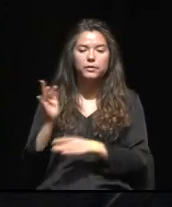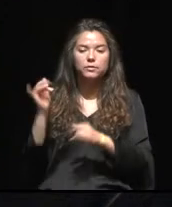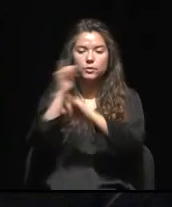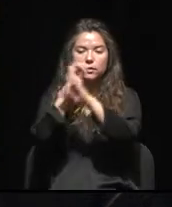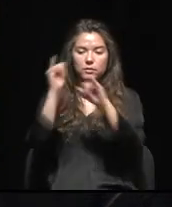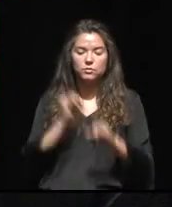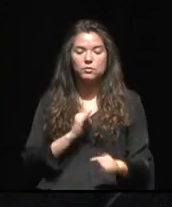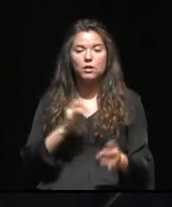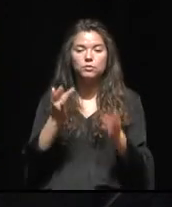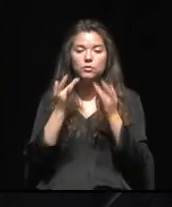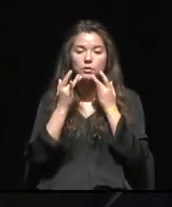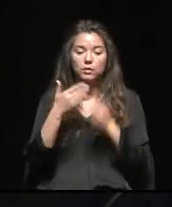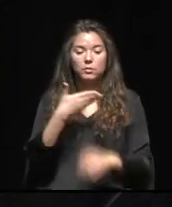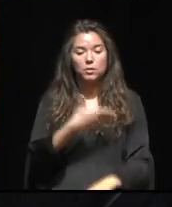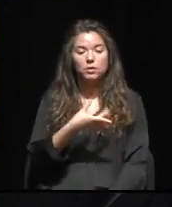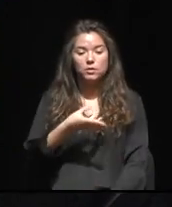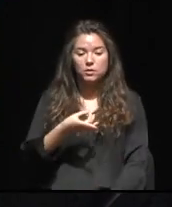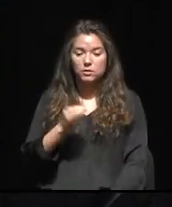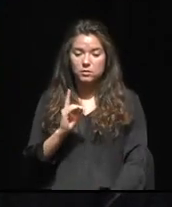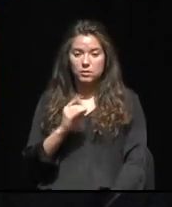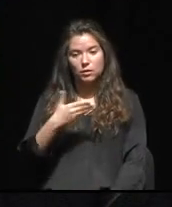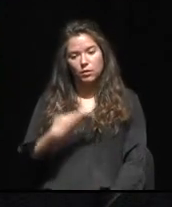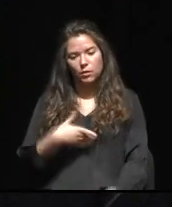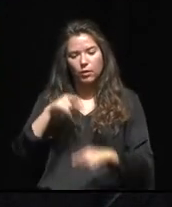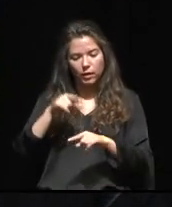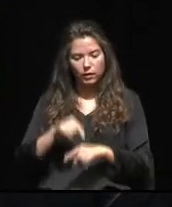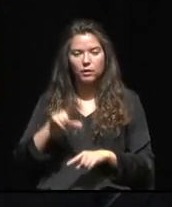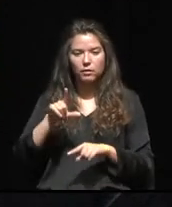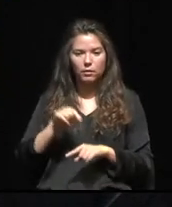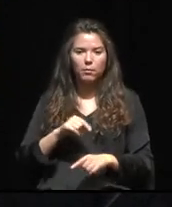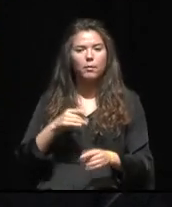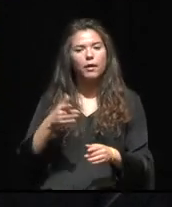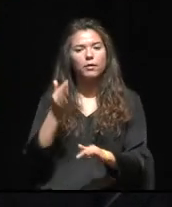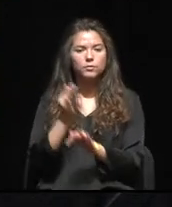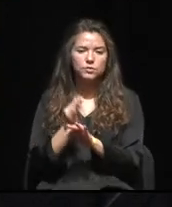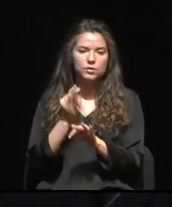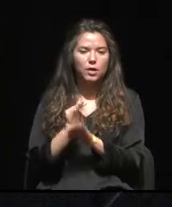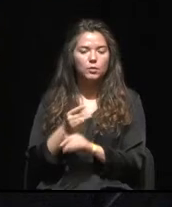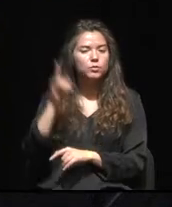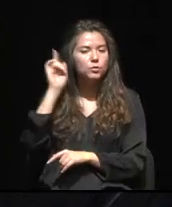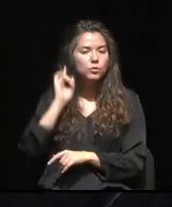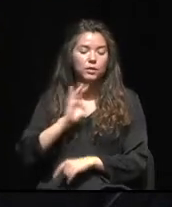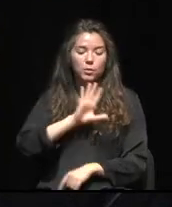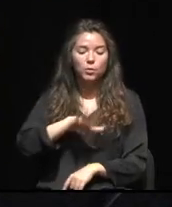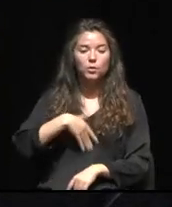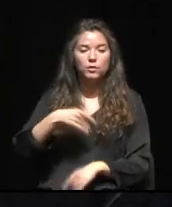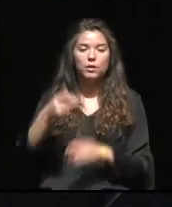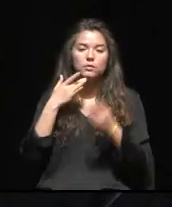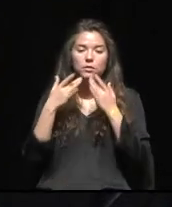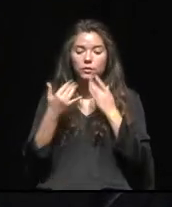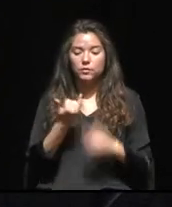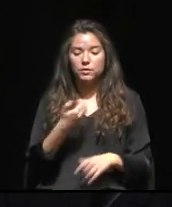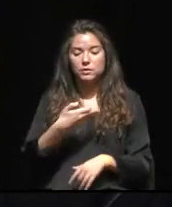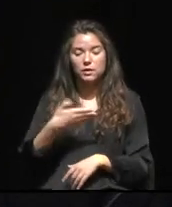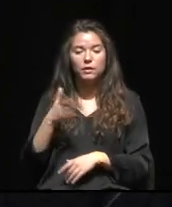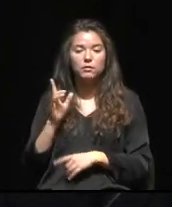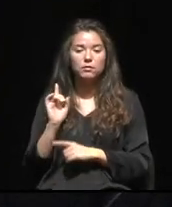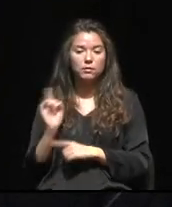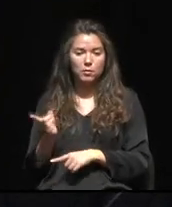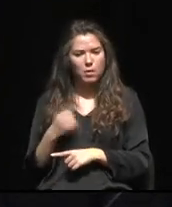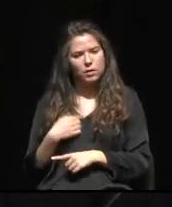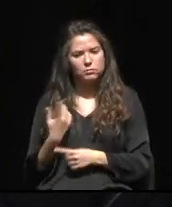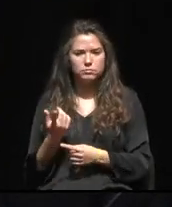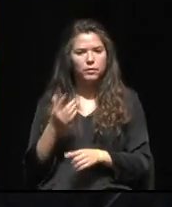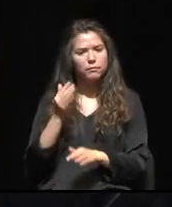1961 também em Portugal se comemorou o dia mundial do teatro no passado dia 27 de Março Entre várias iniciativas para assinalar esta